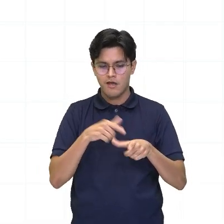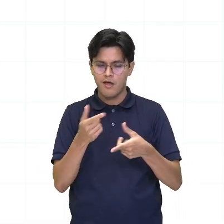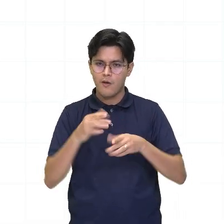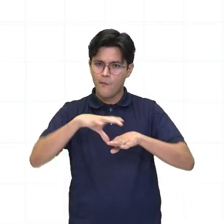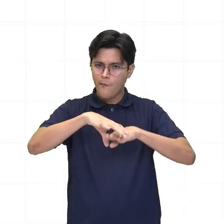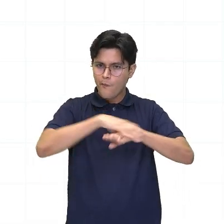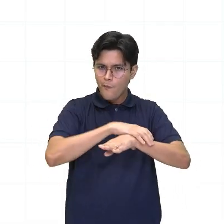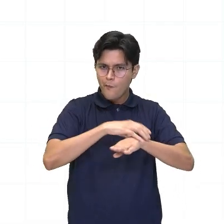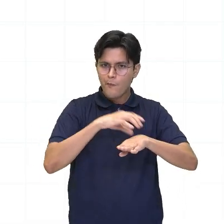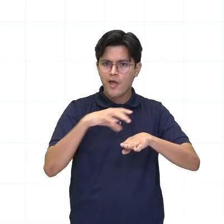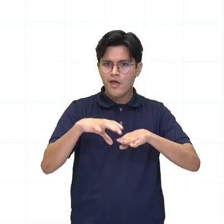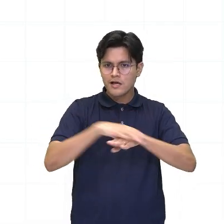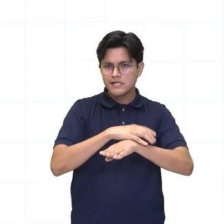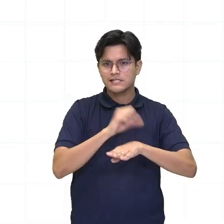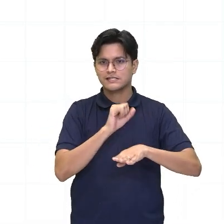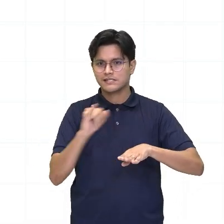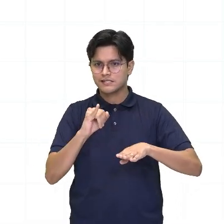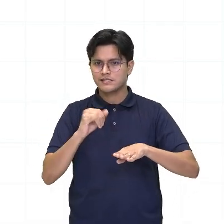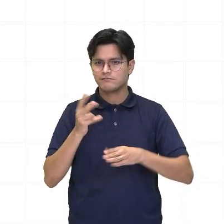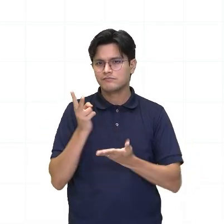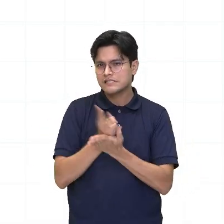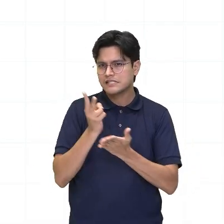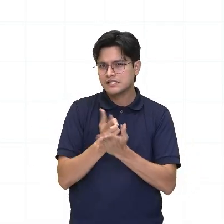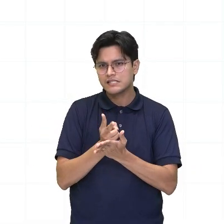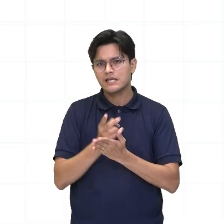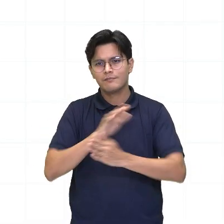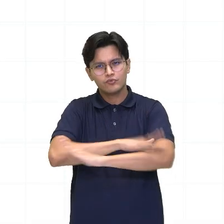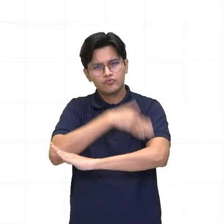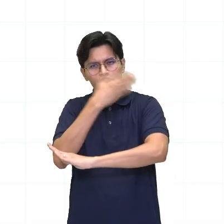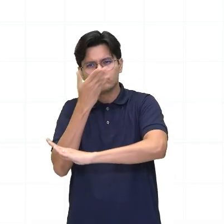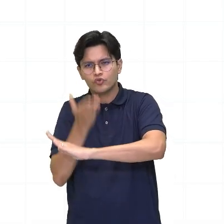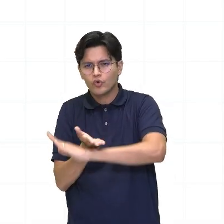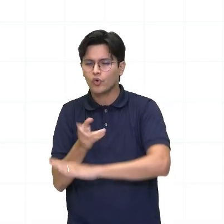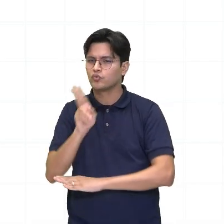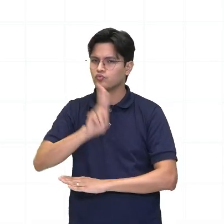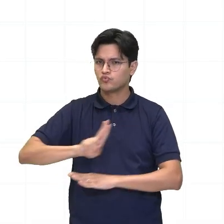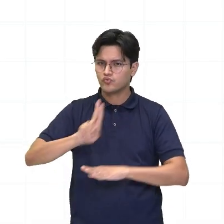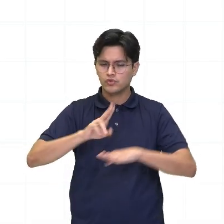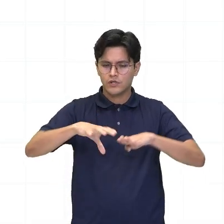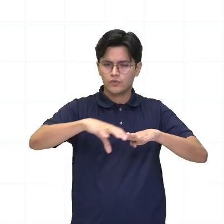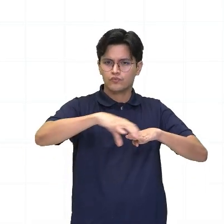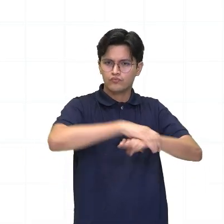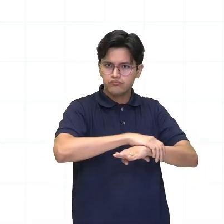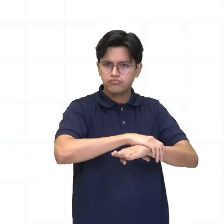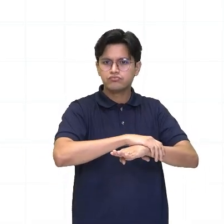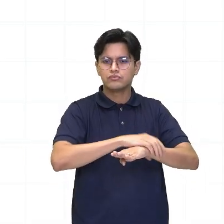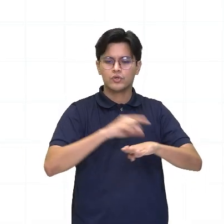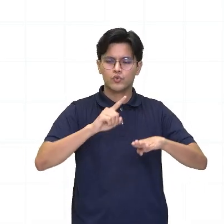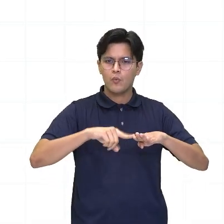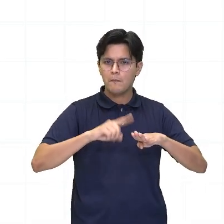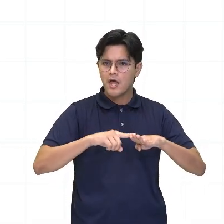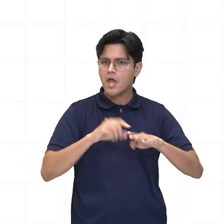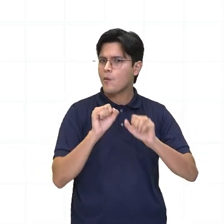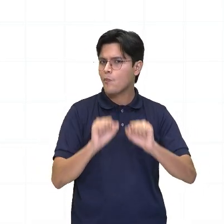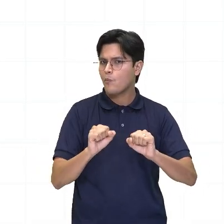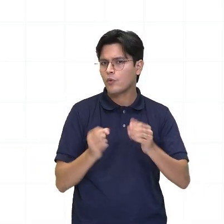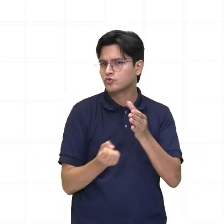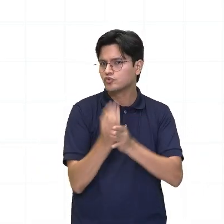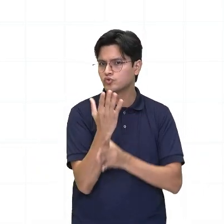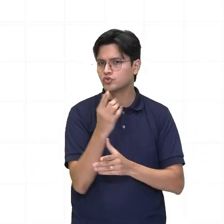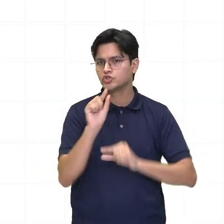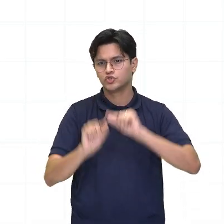pés fechados num calçado, né? E aí a gente está vivendo numa região que é bastante quente, então vai favorecer aí